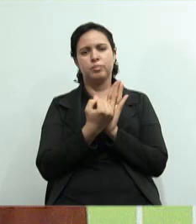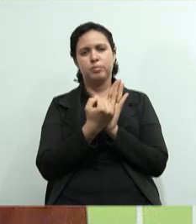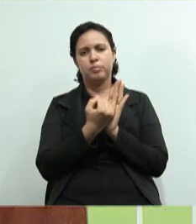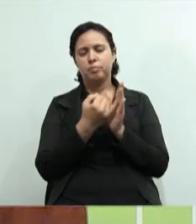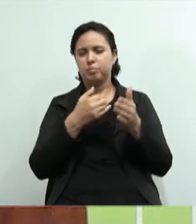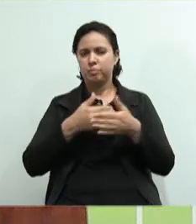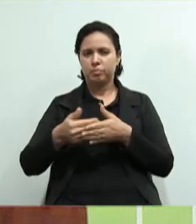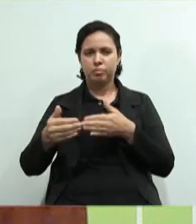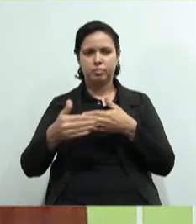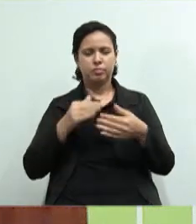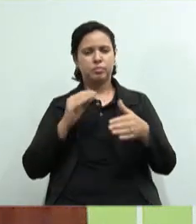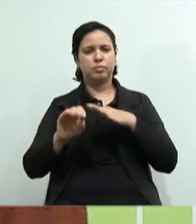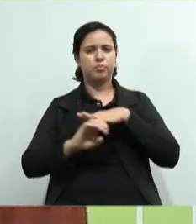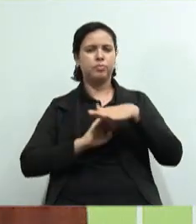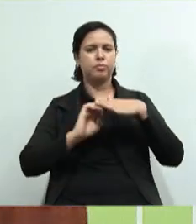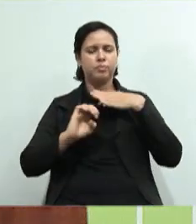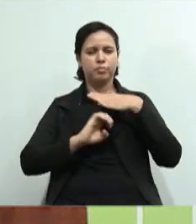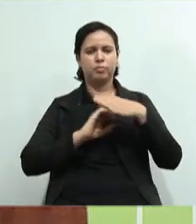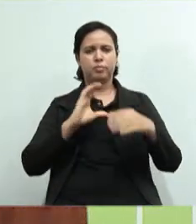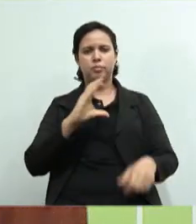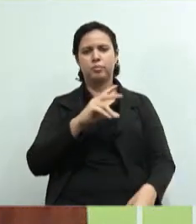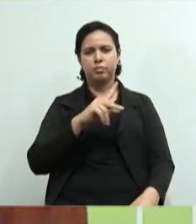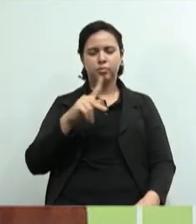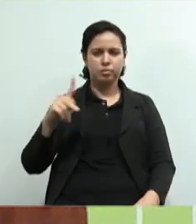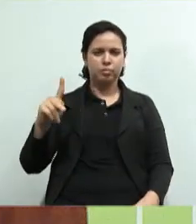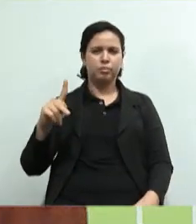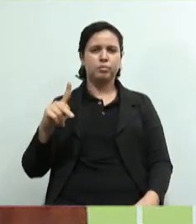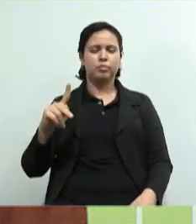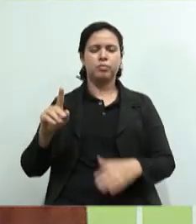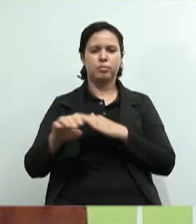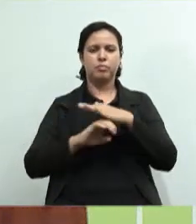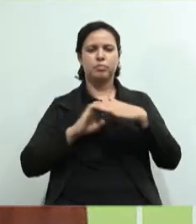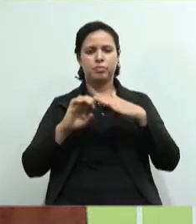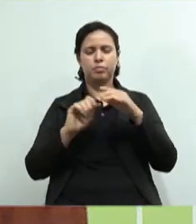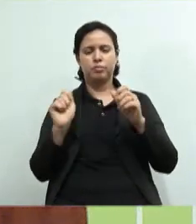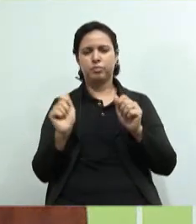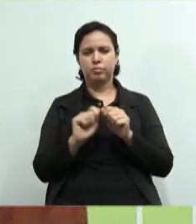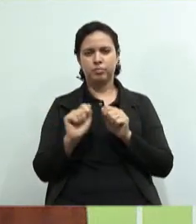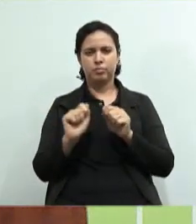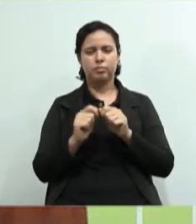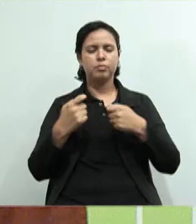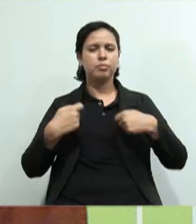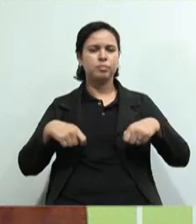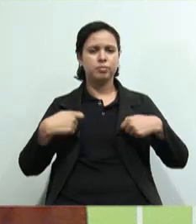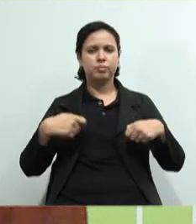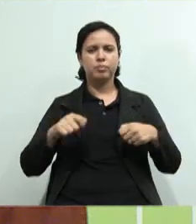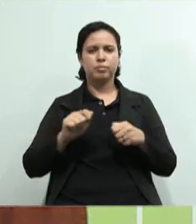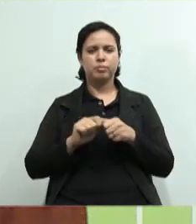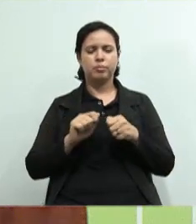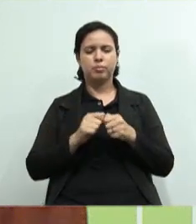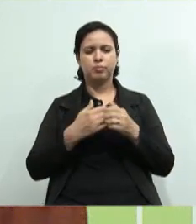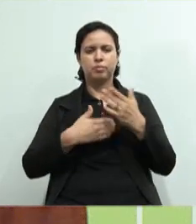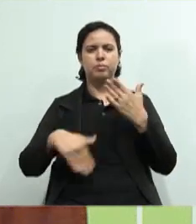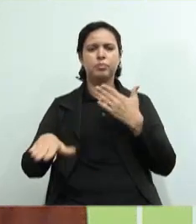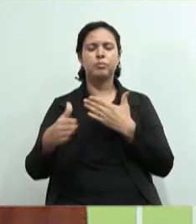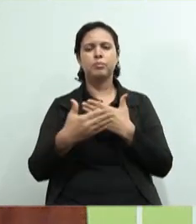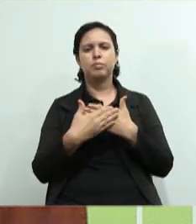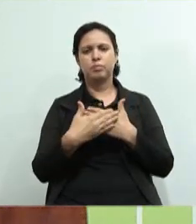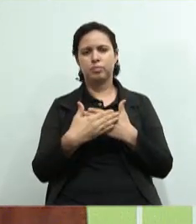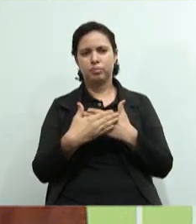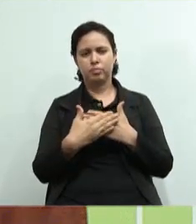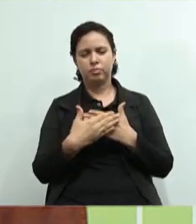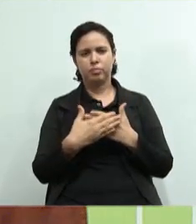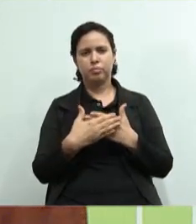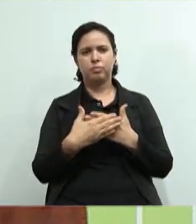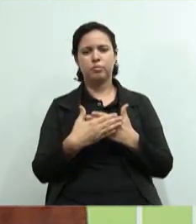a organização, a cooperativa, a empresa faça, ela precisa fazer todas essas ações com